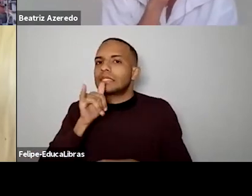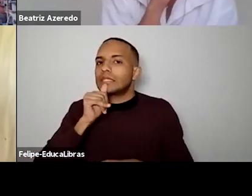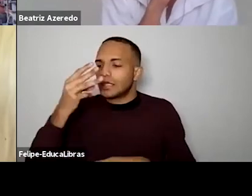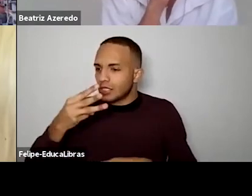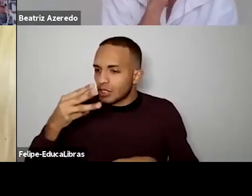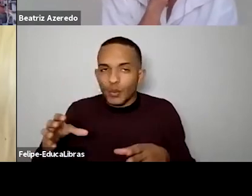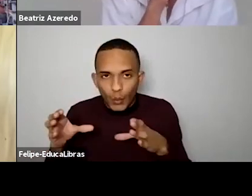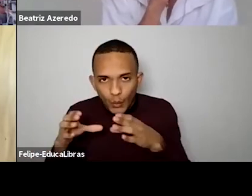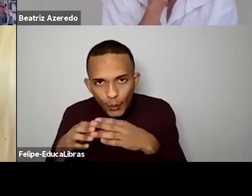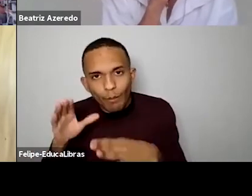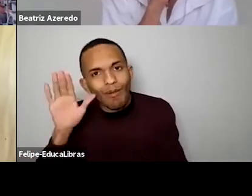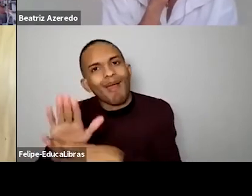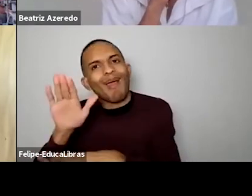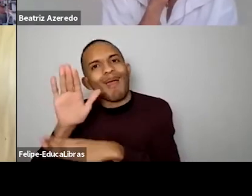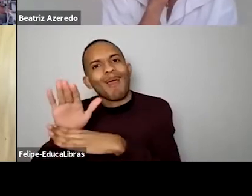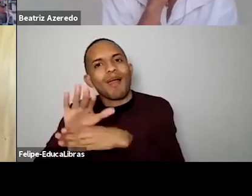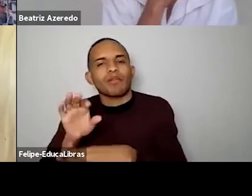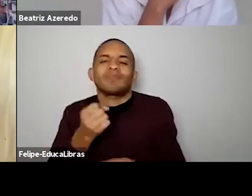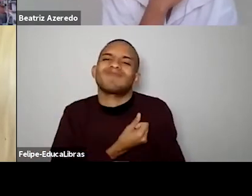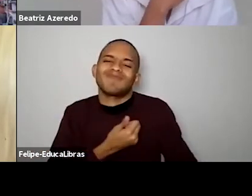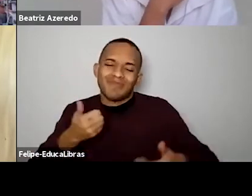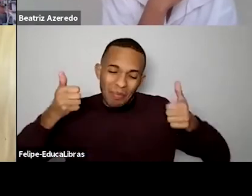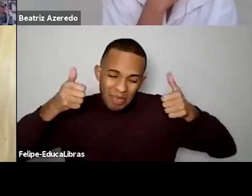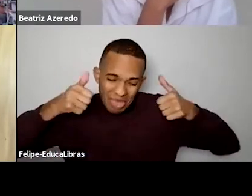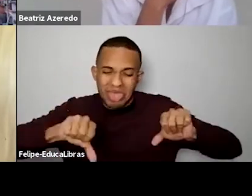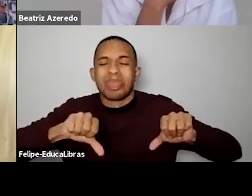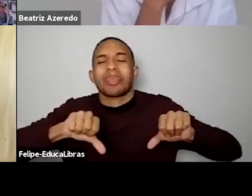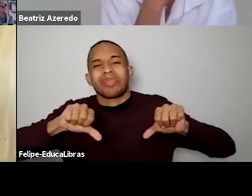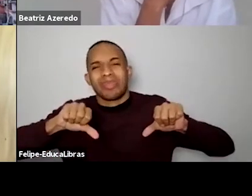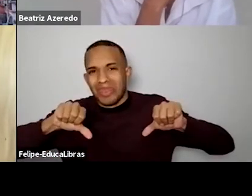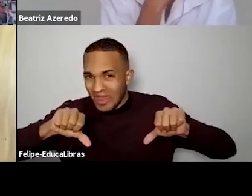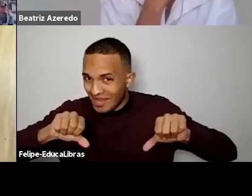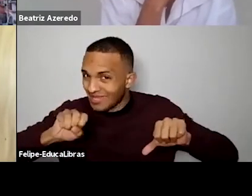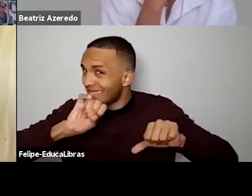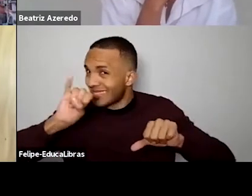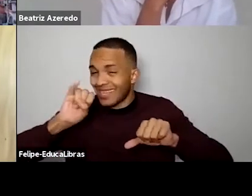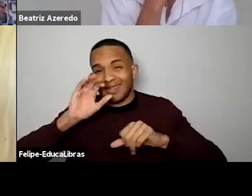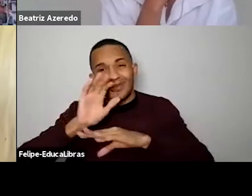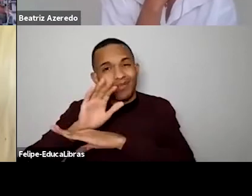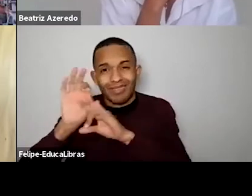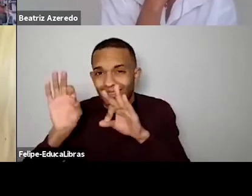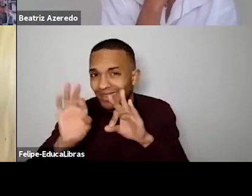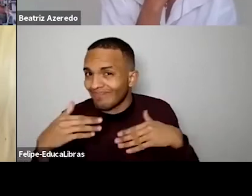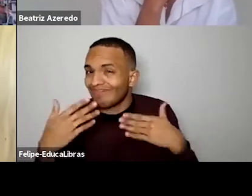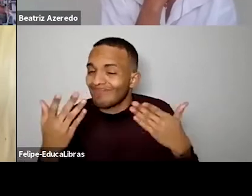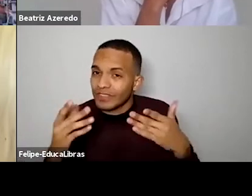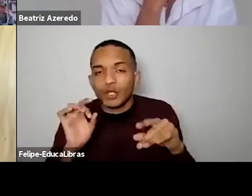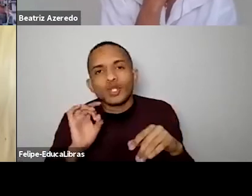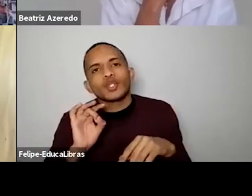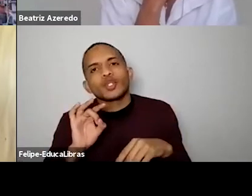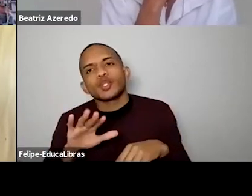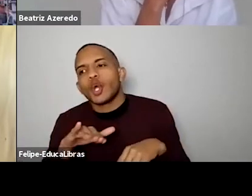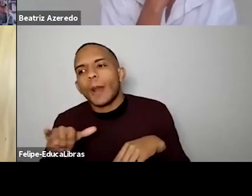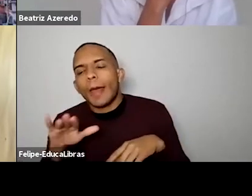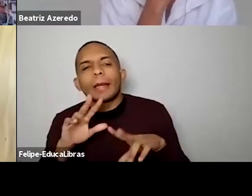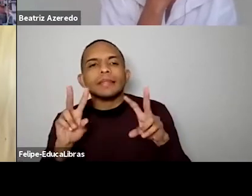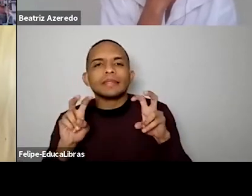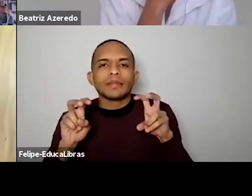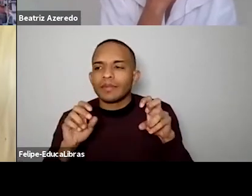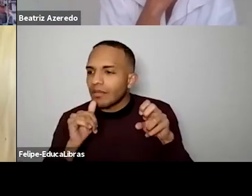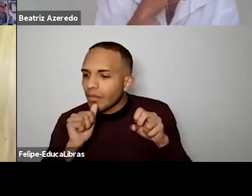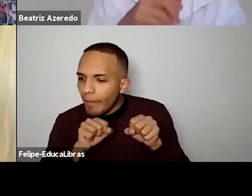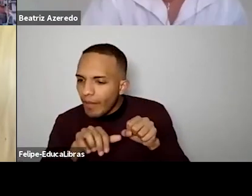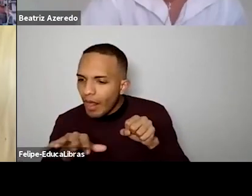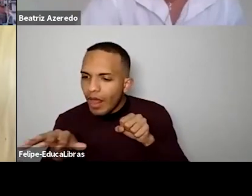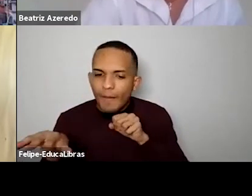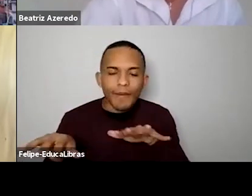momento, né, nossos números seriam ainda mais dramáticos, em todos os sentidos, não só de contaminados e